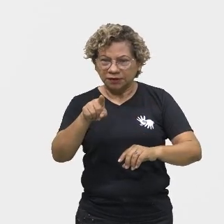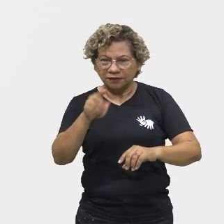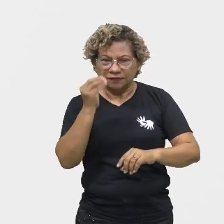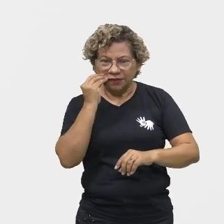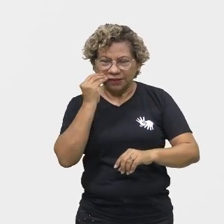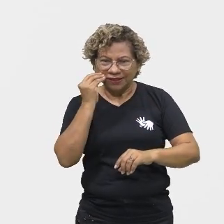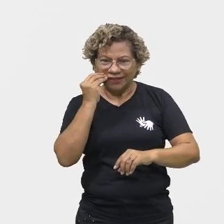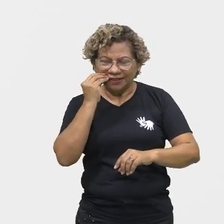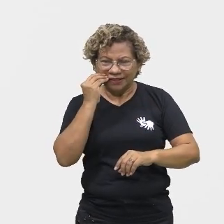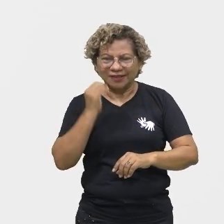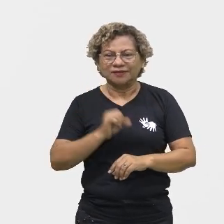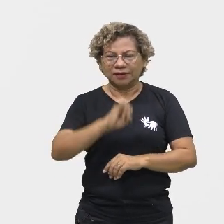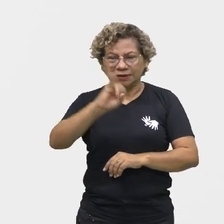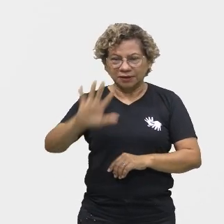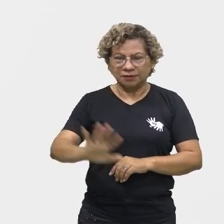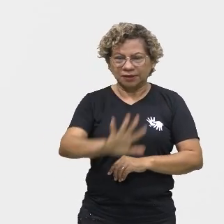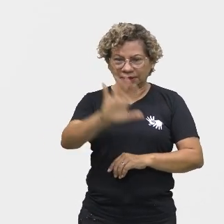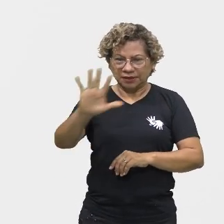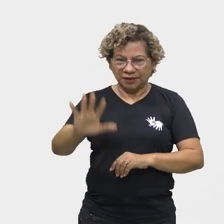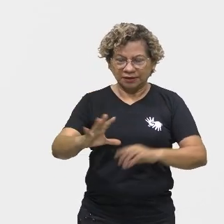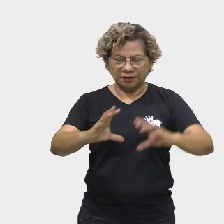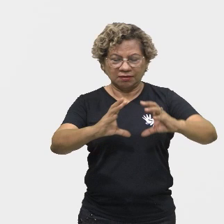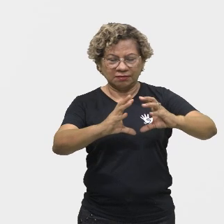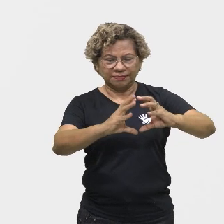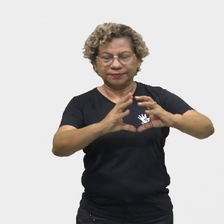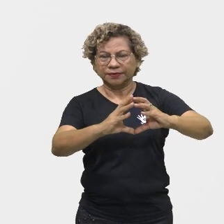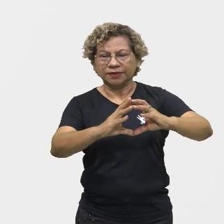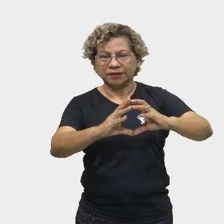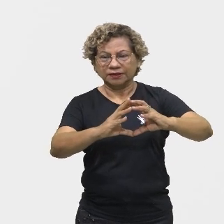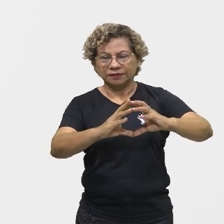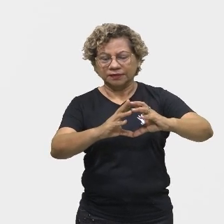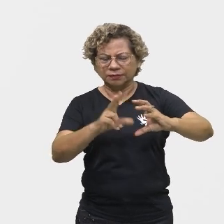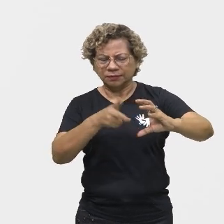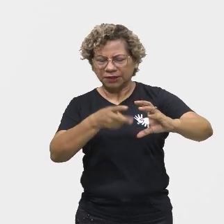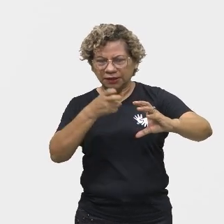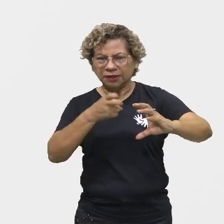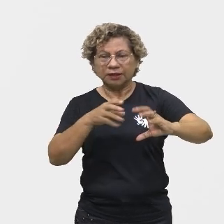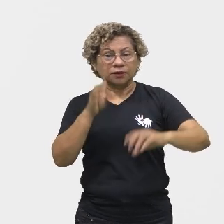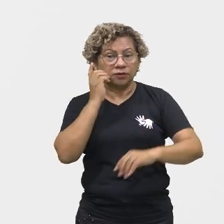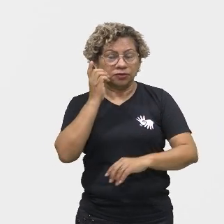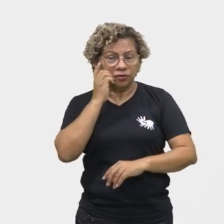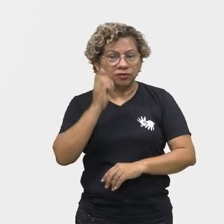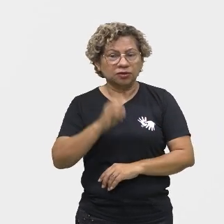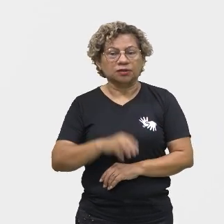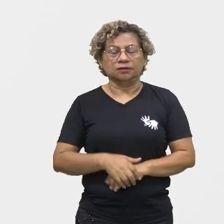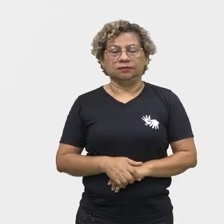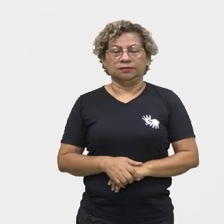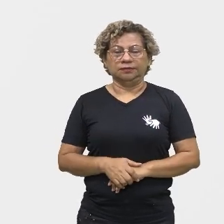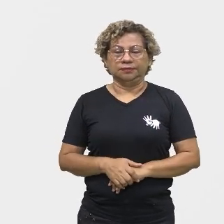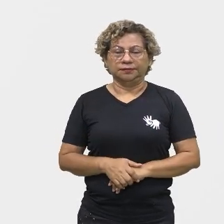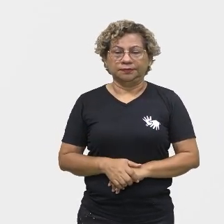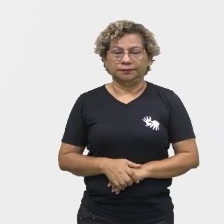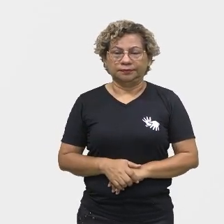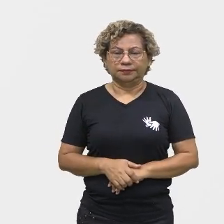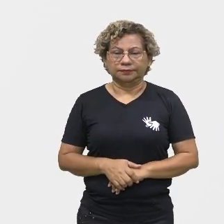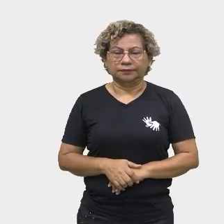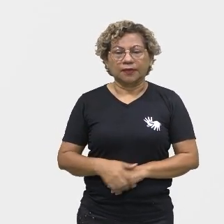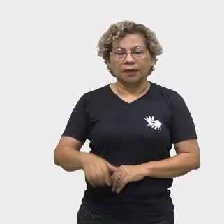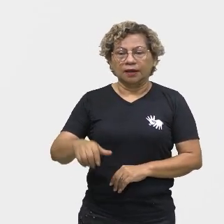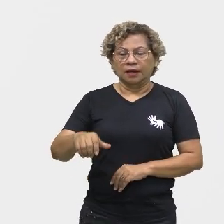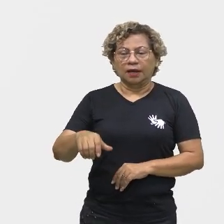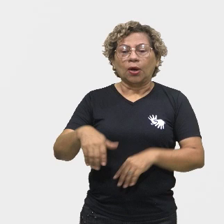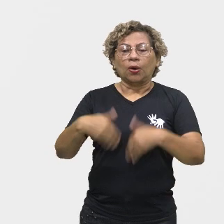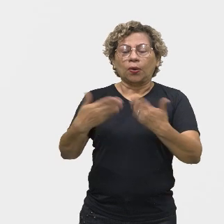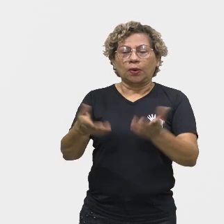aí, que eu tenho certeza que vocês já é do cotidiano de vocês, Temos aí um objeto. A